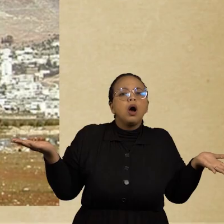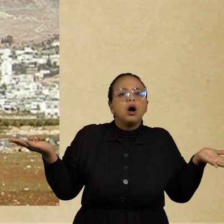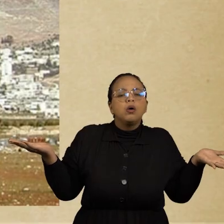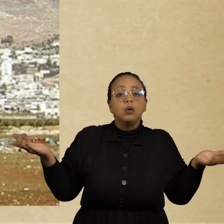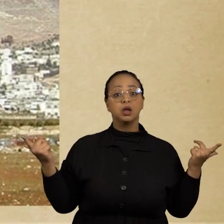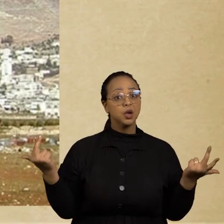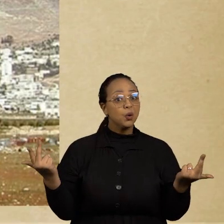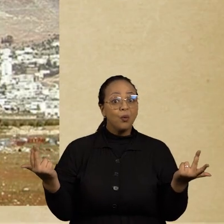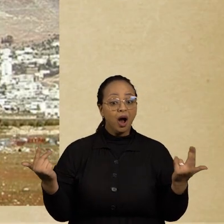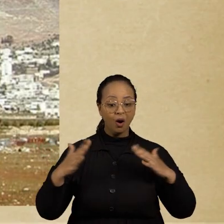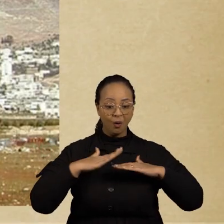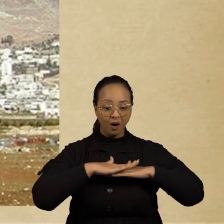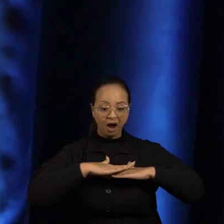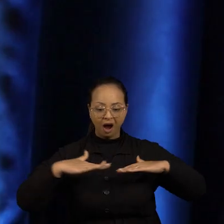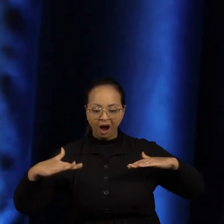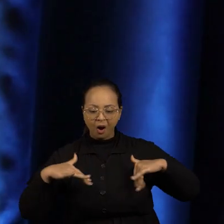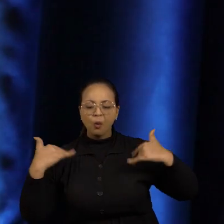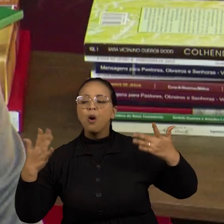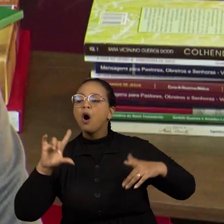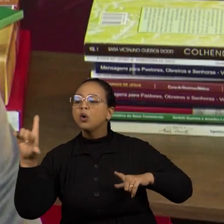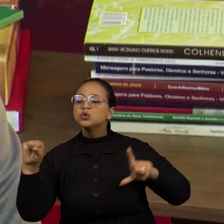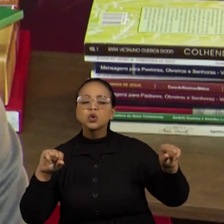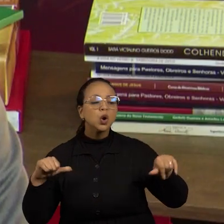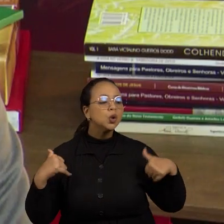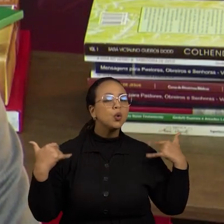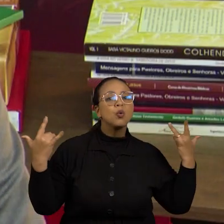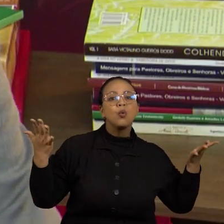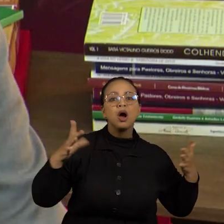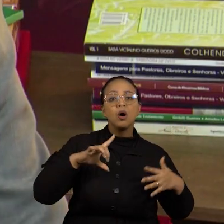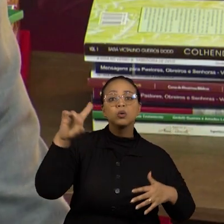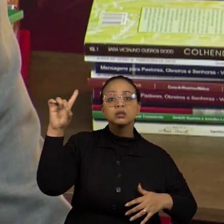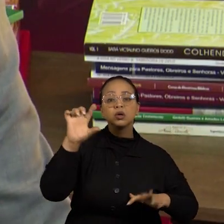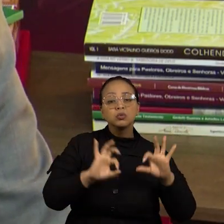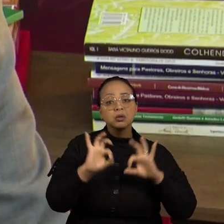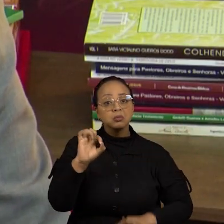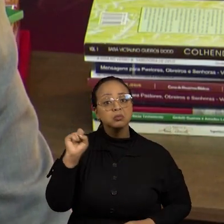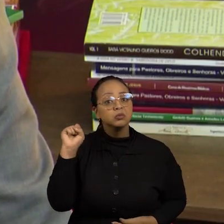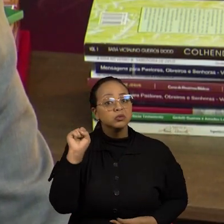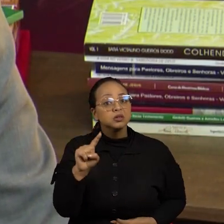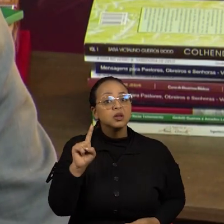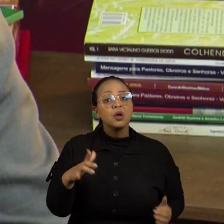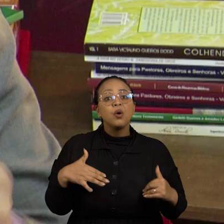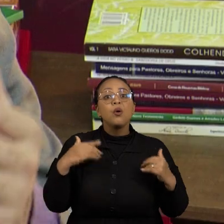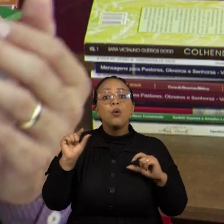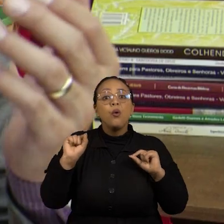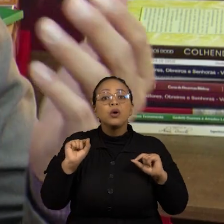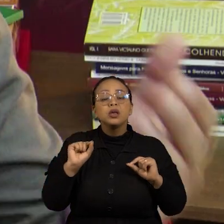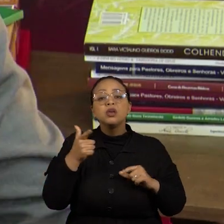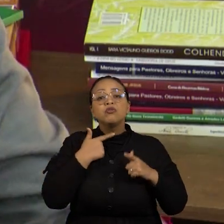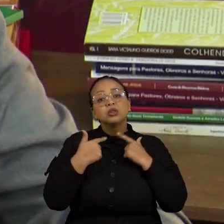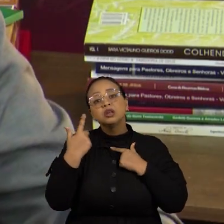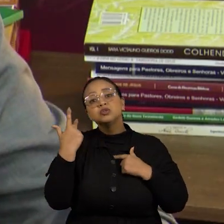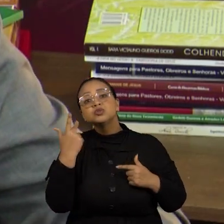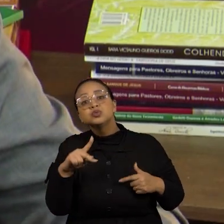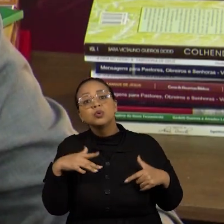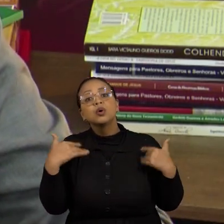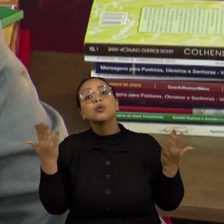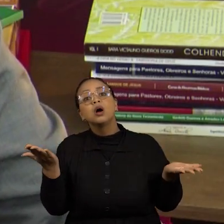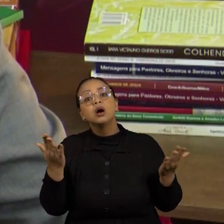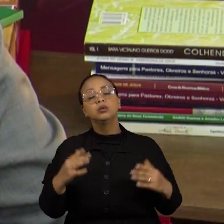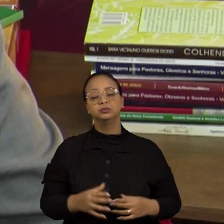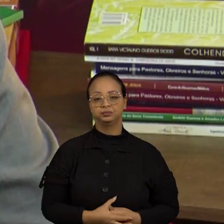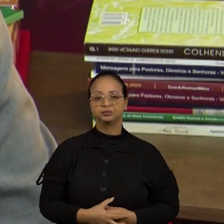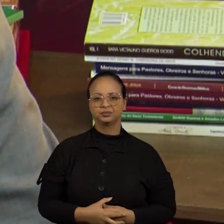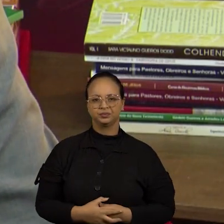morte. Escolha Jesus. Sim. Escolha esse projeto de salvação. Escolha o Evangelho ao invés de um cristianismo para